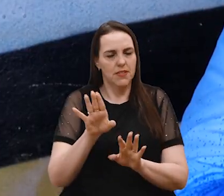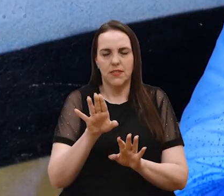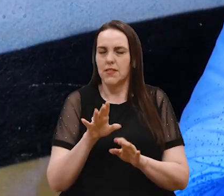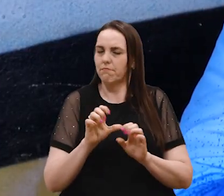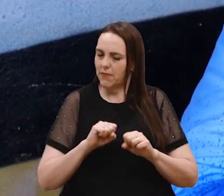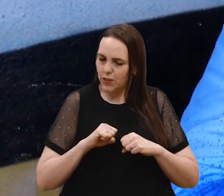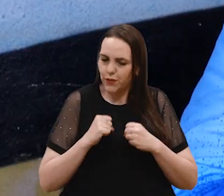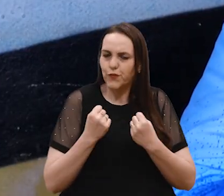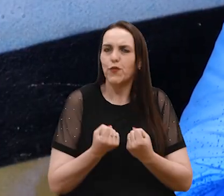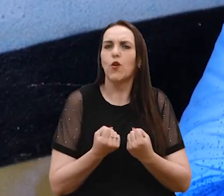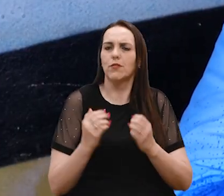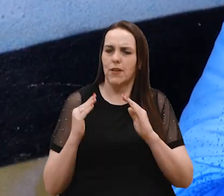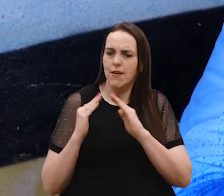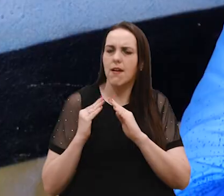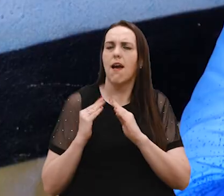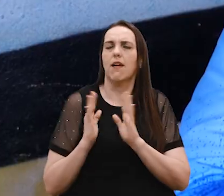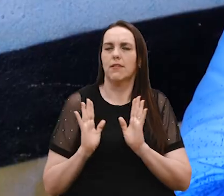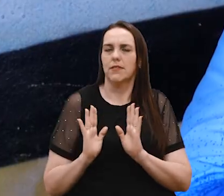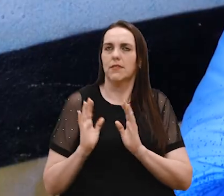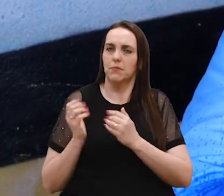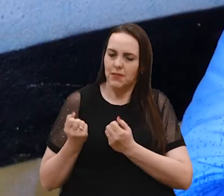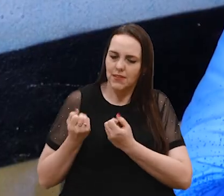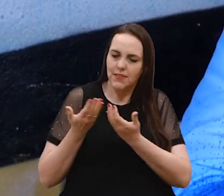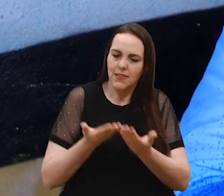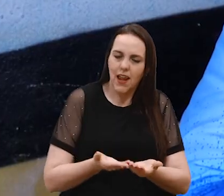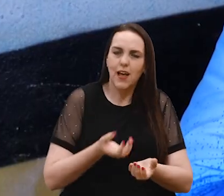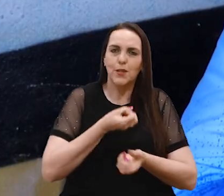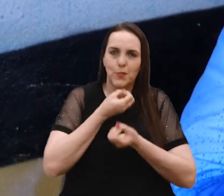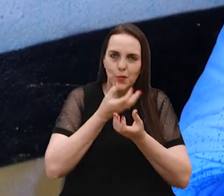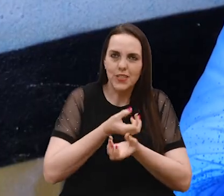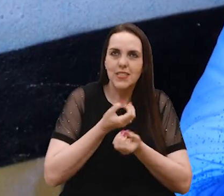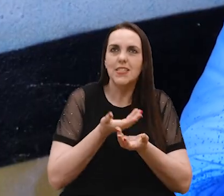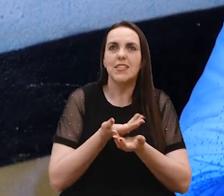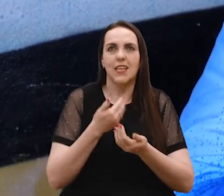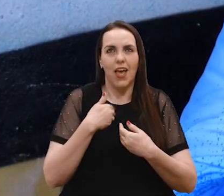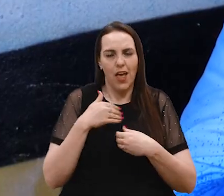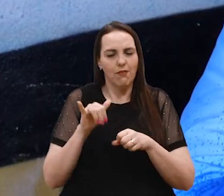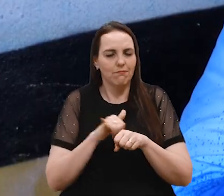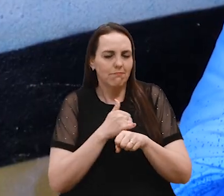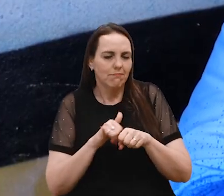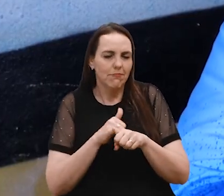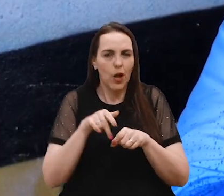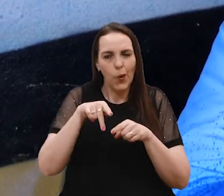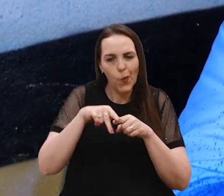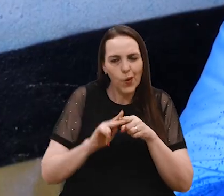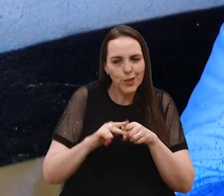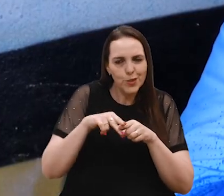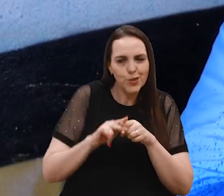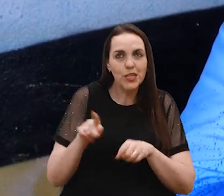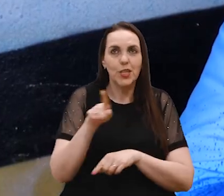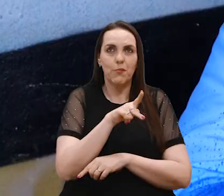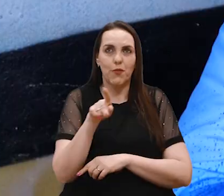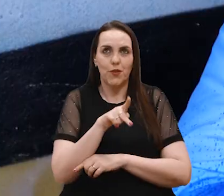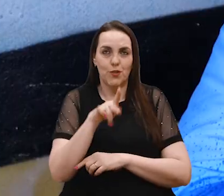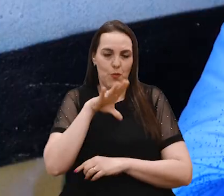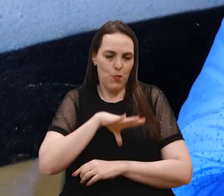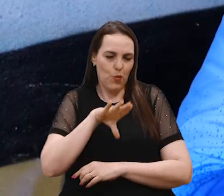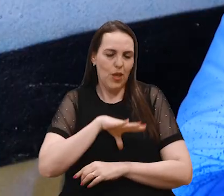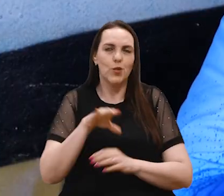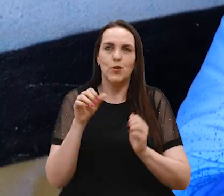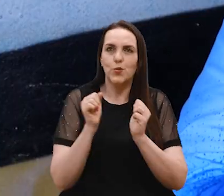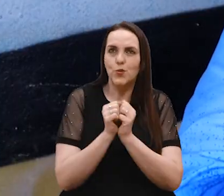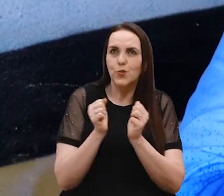se puxar e fazer em casa, mas tragam a poesia, o poema, eu vou dar um jeito de corrigir, a professora de português está junto